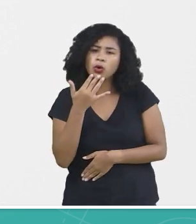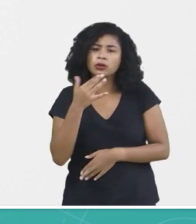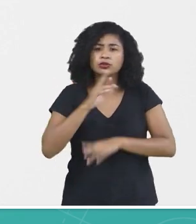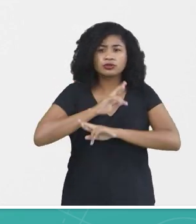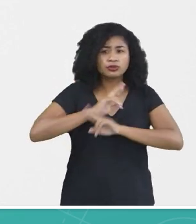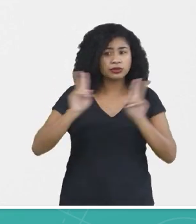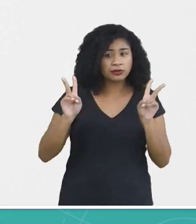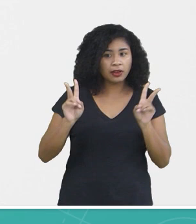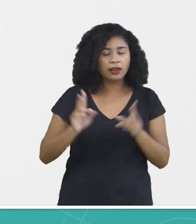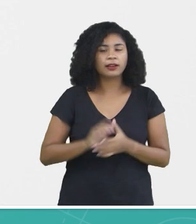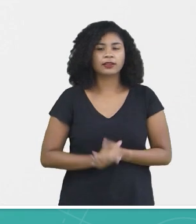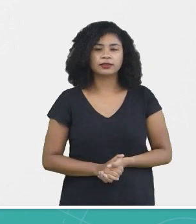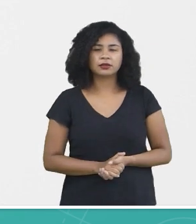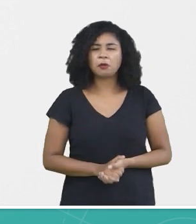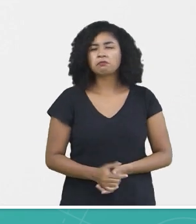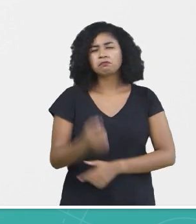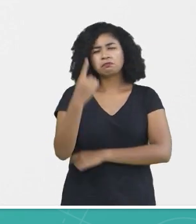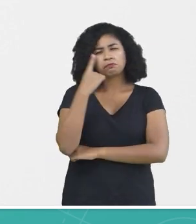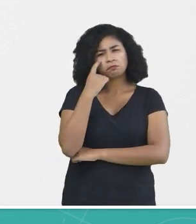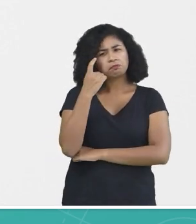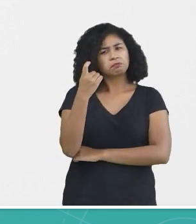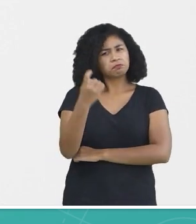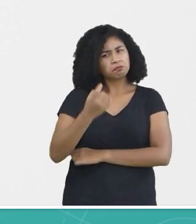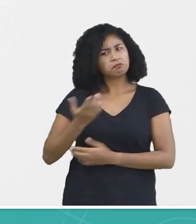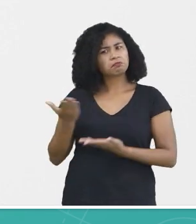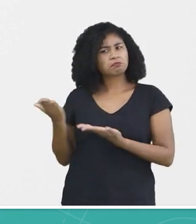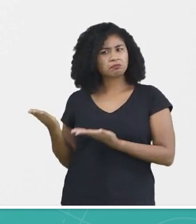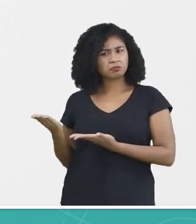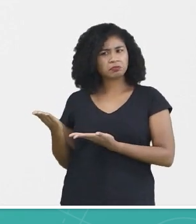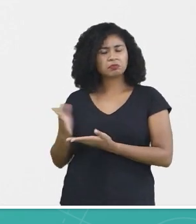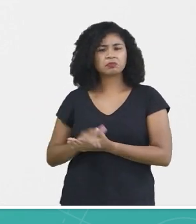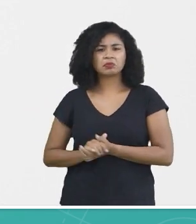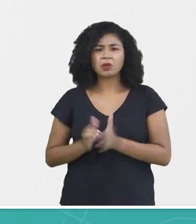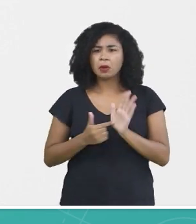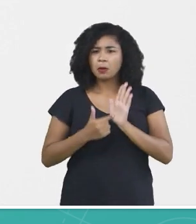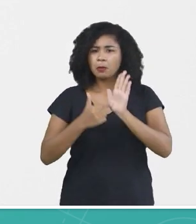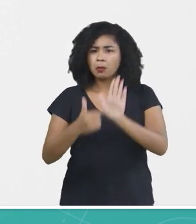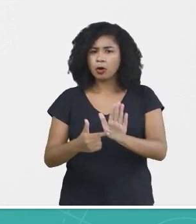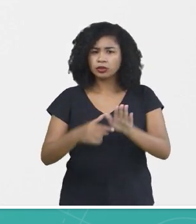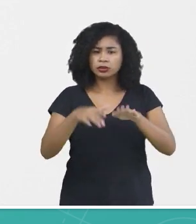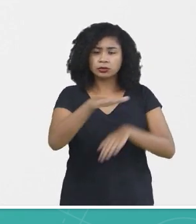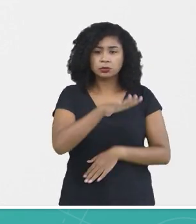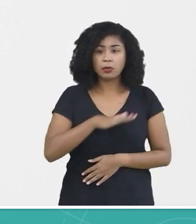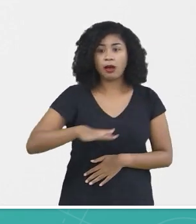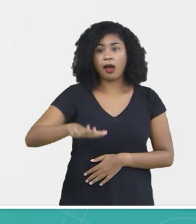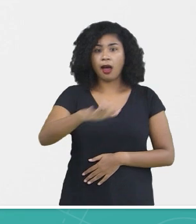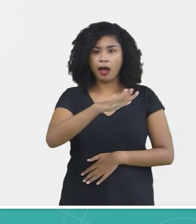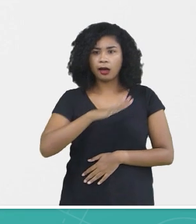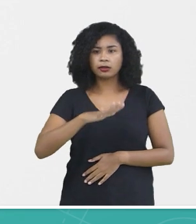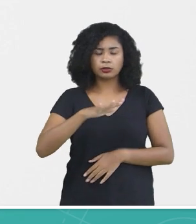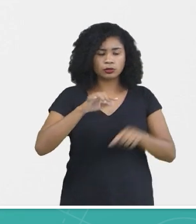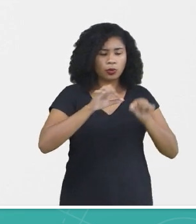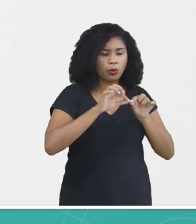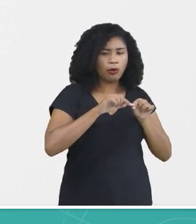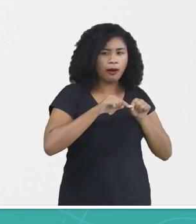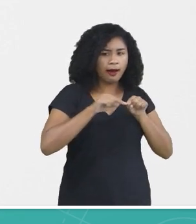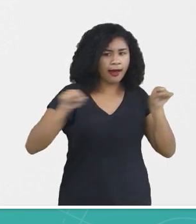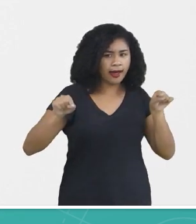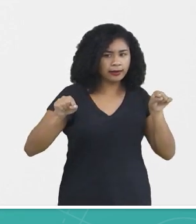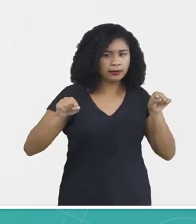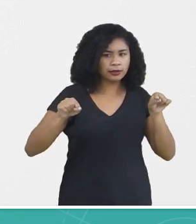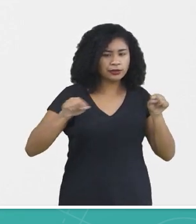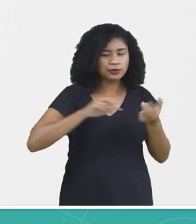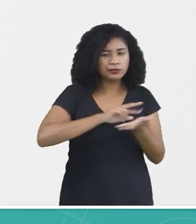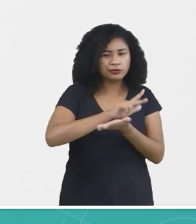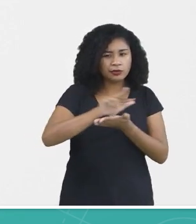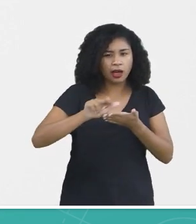Esse objeto, né? Mostrando aí vários planos. Nós temos as retas. E aí, qual é a pergunta, professor?